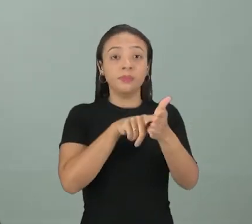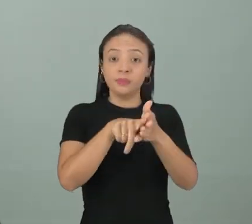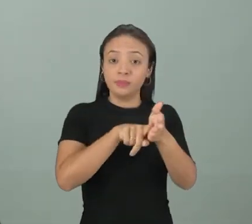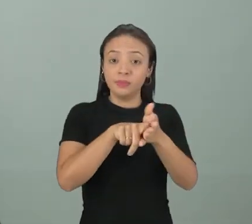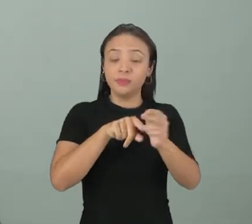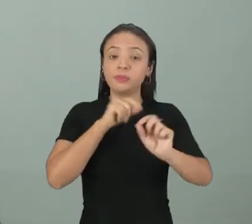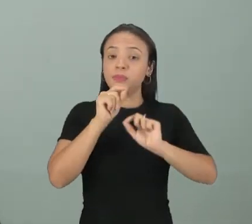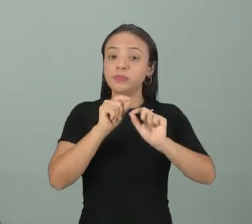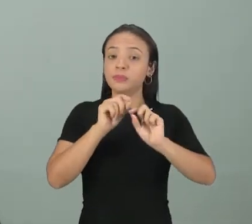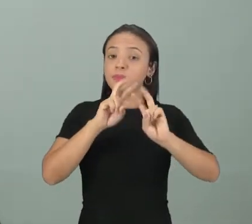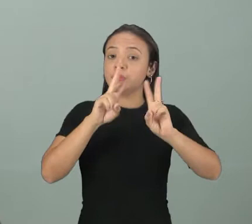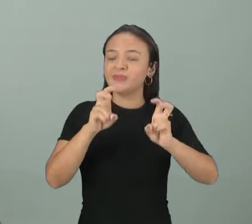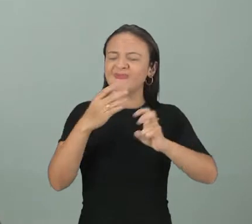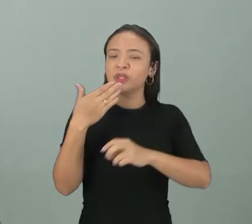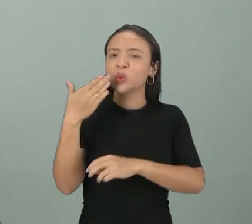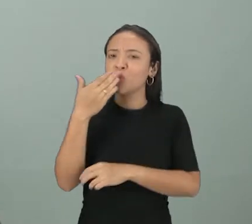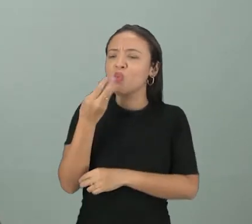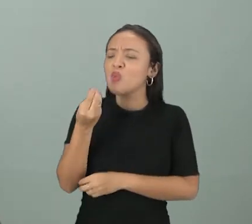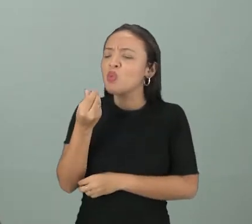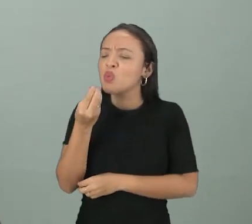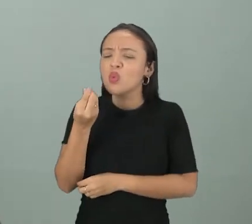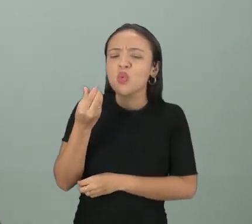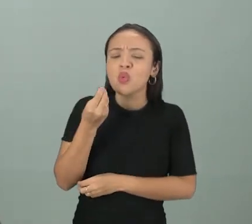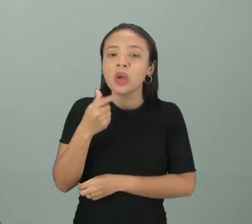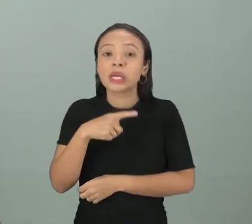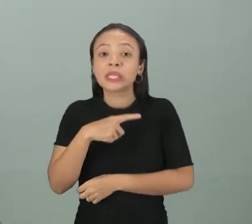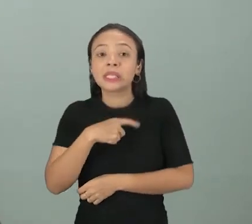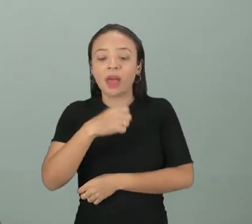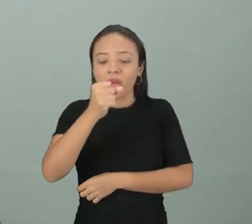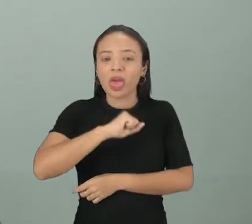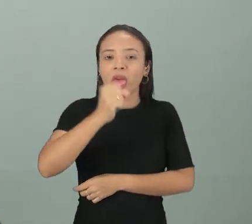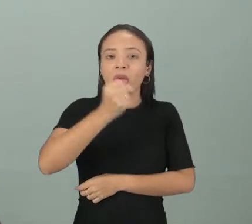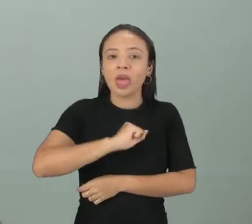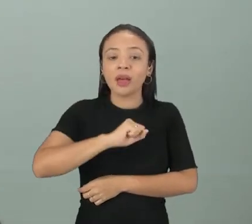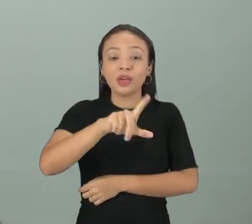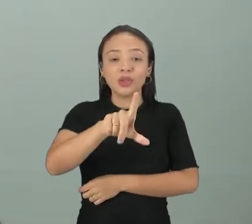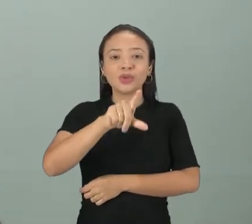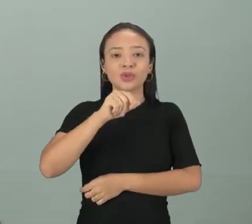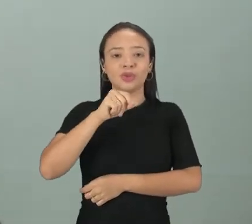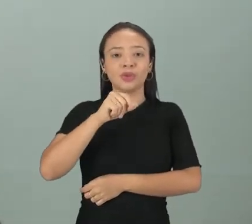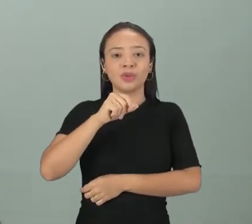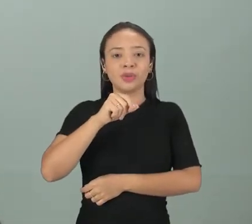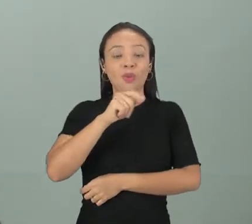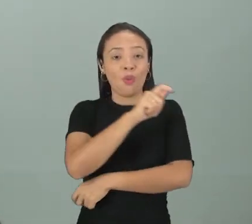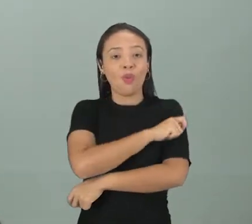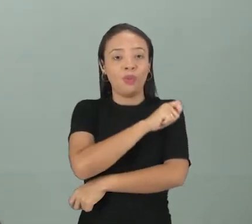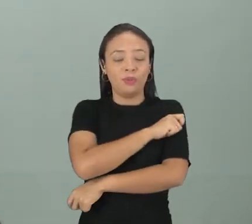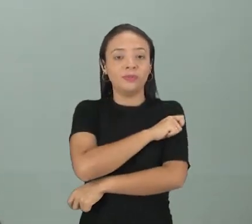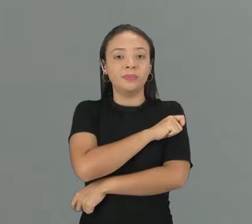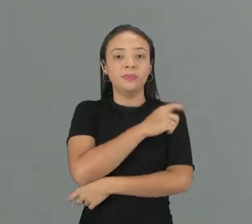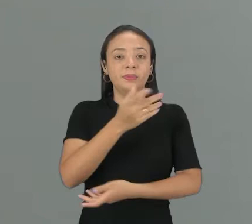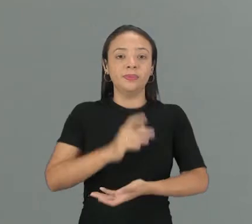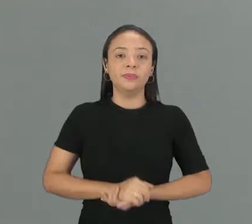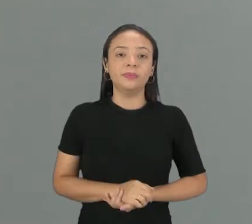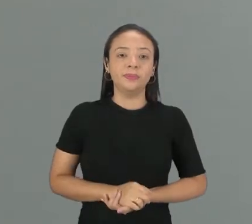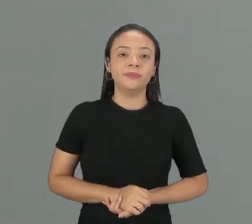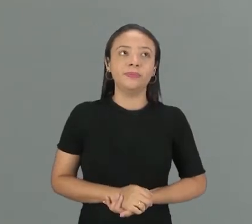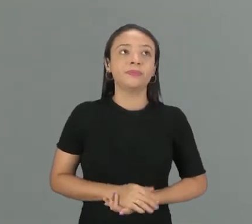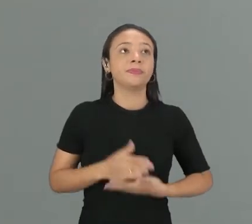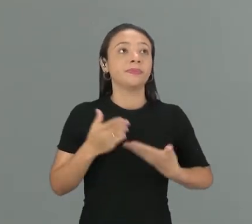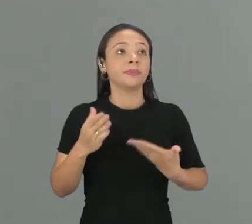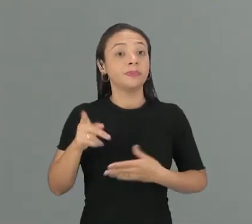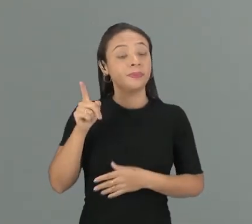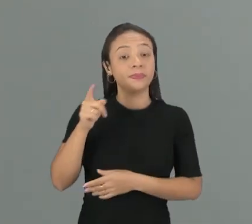essa pesquisa era sobre sabores quais sabores de sorvetes eram preferidos pela turma é bem Carlinhos